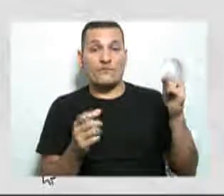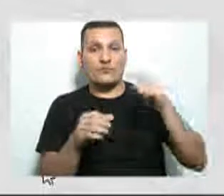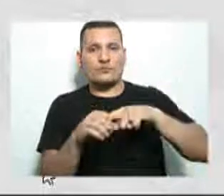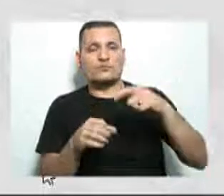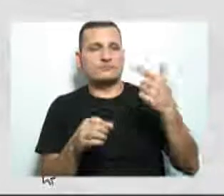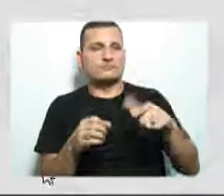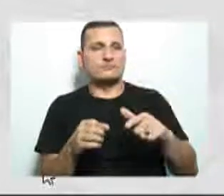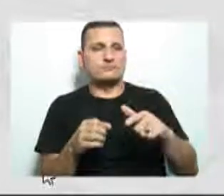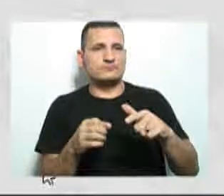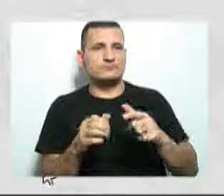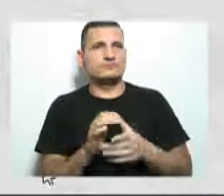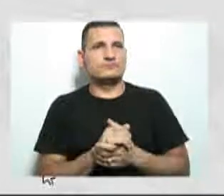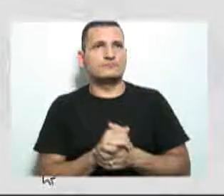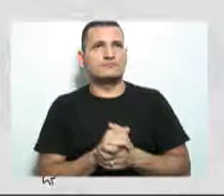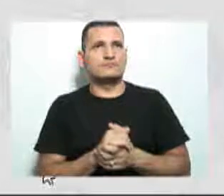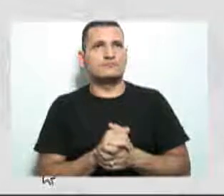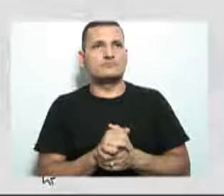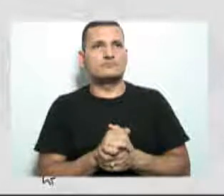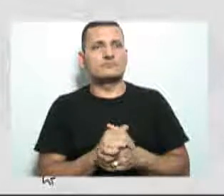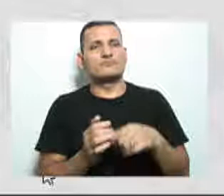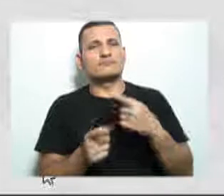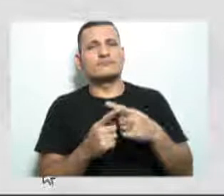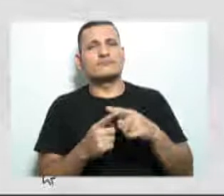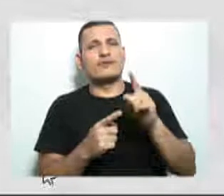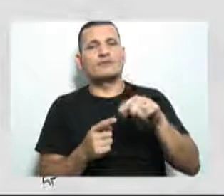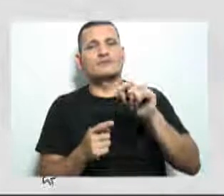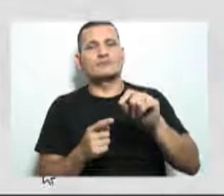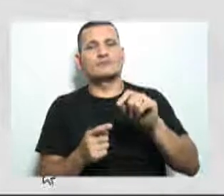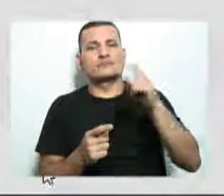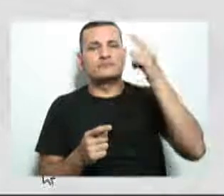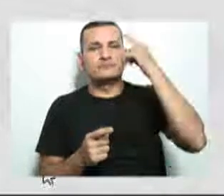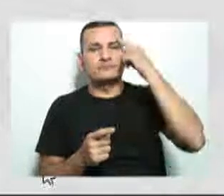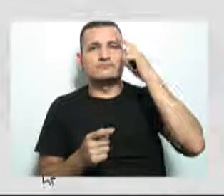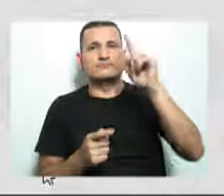pois era um dia.